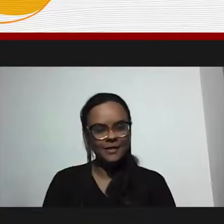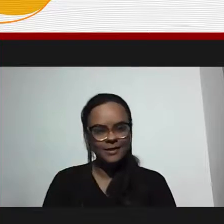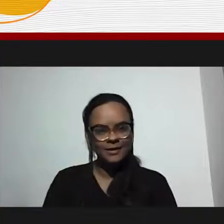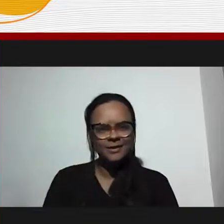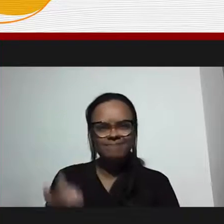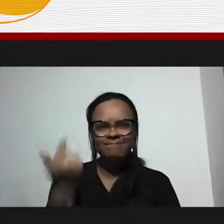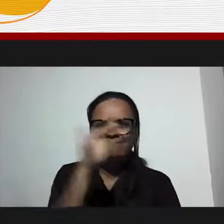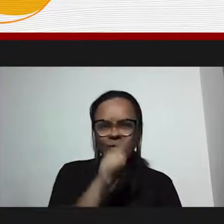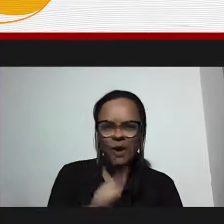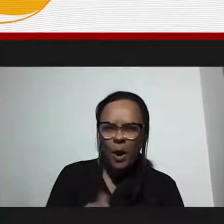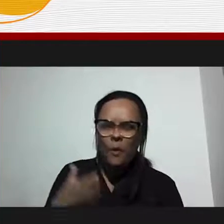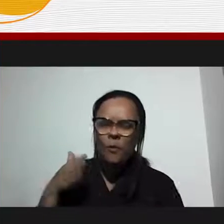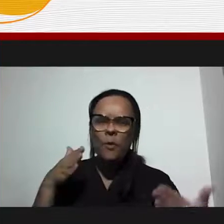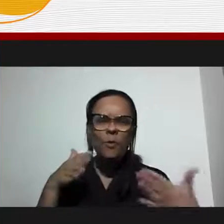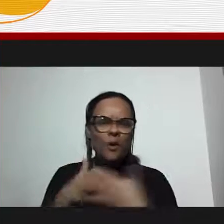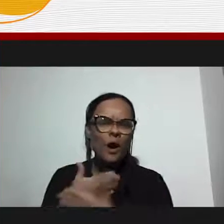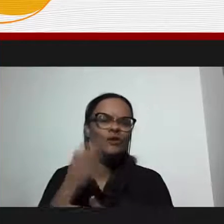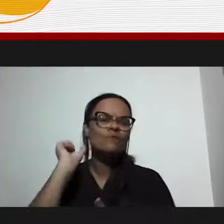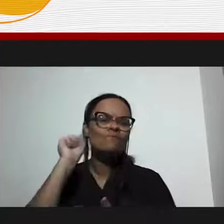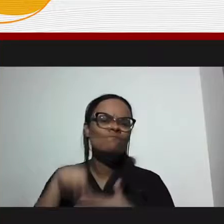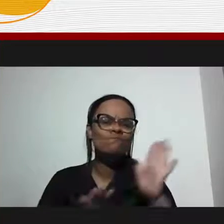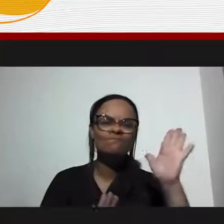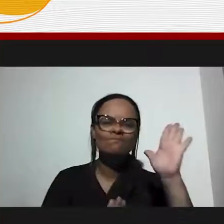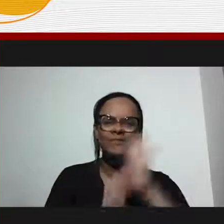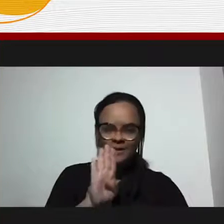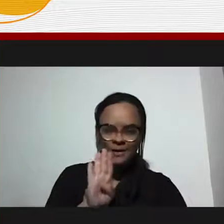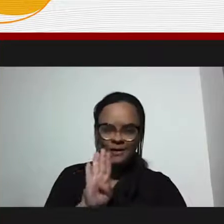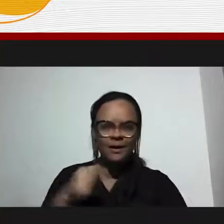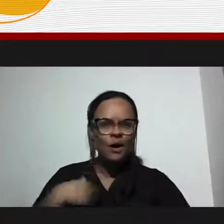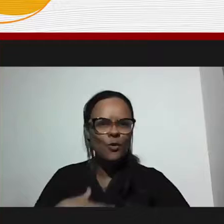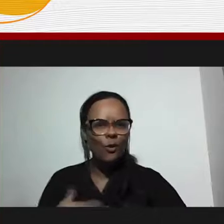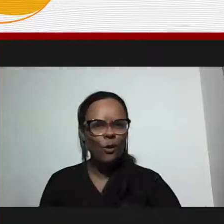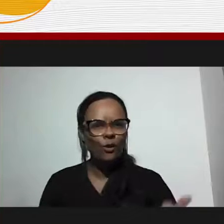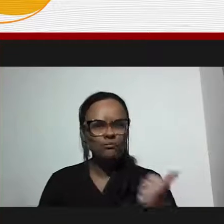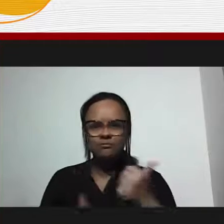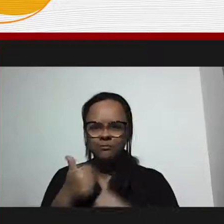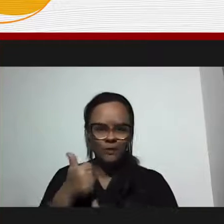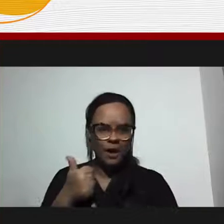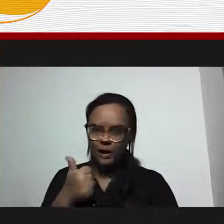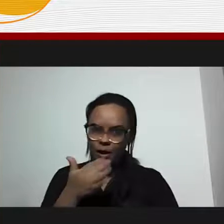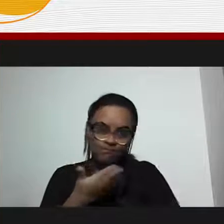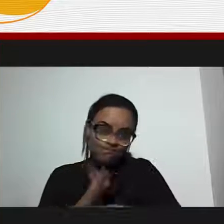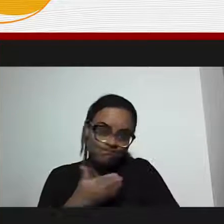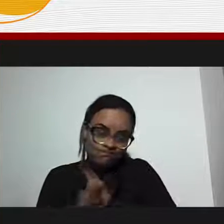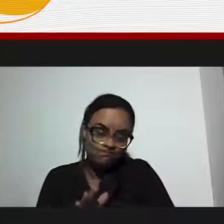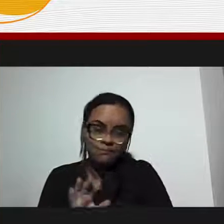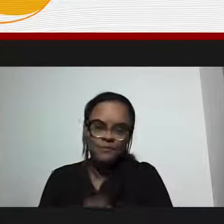tem limites. Gosto muito de esportes, não pratico, assim,